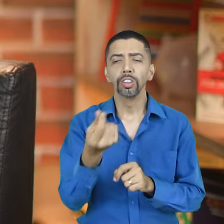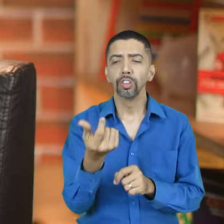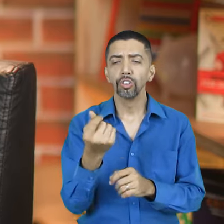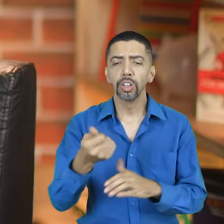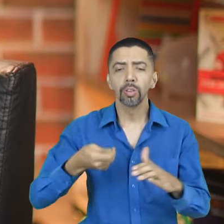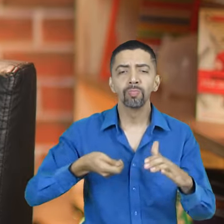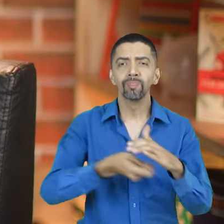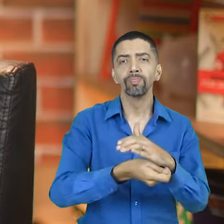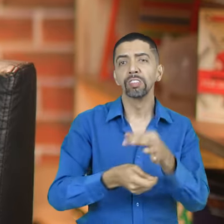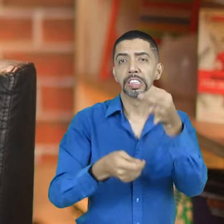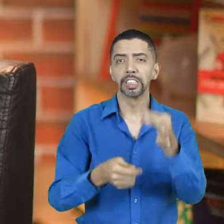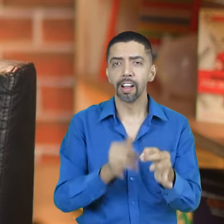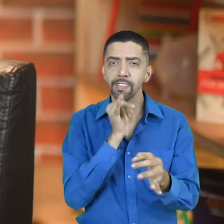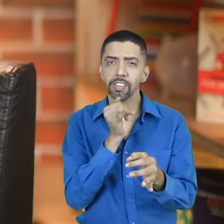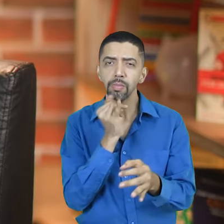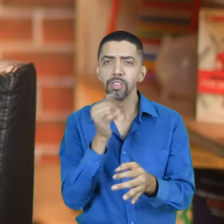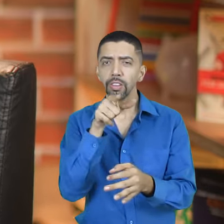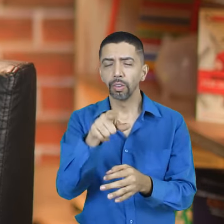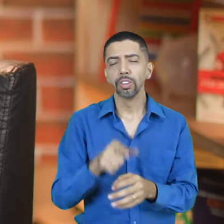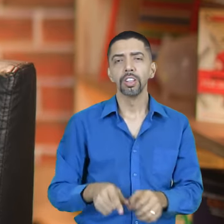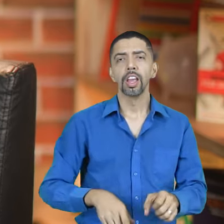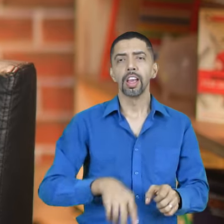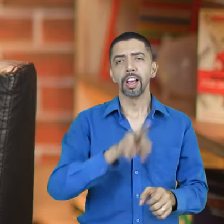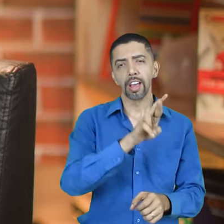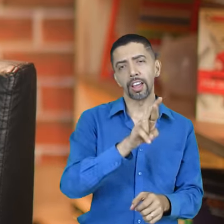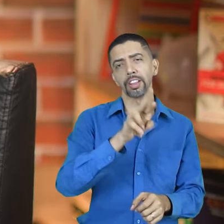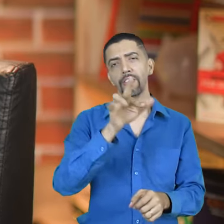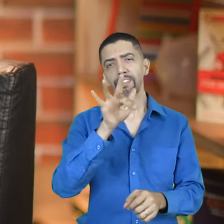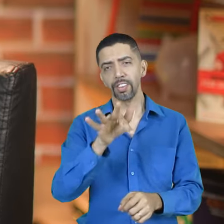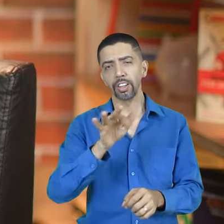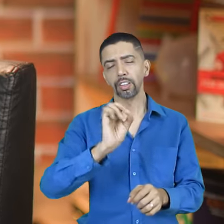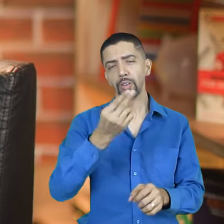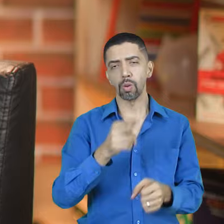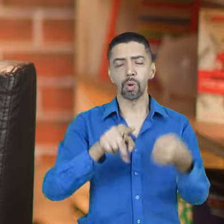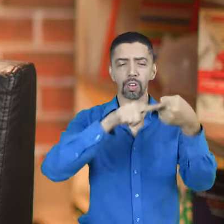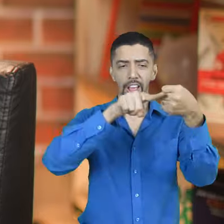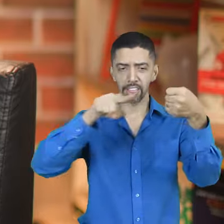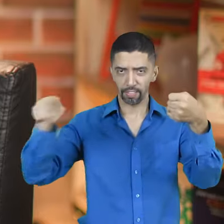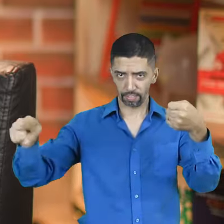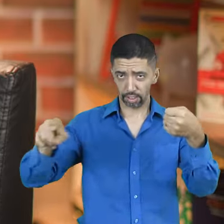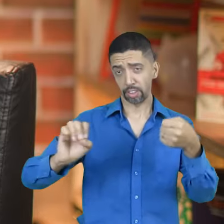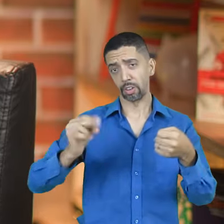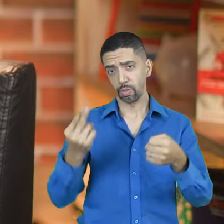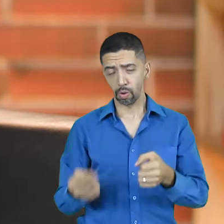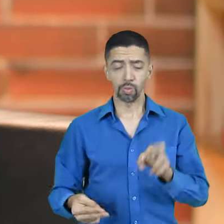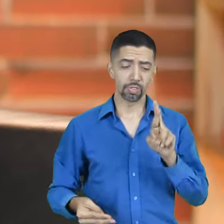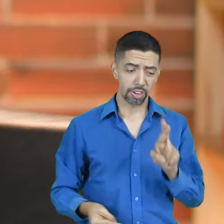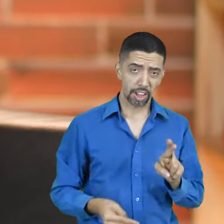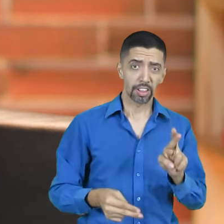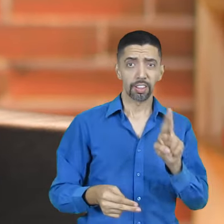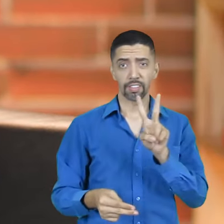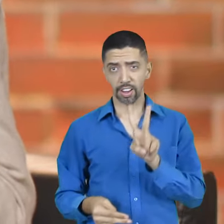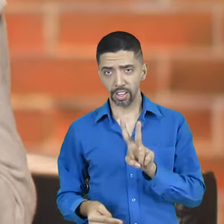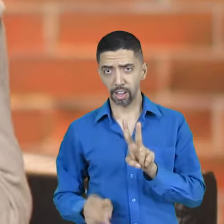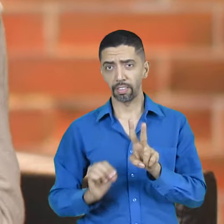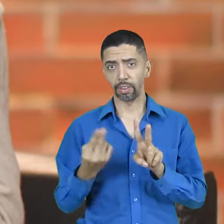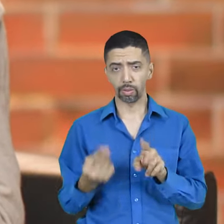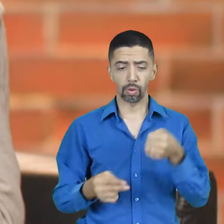quando você coloca também em renda fixa ou renda variável, você também tem seus riscos. Não